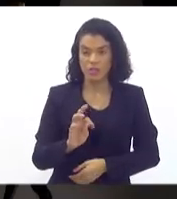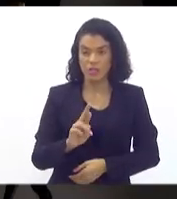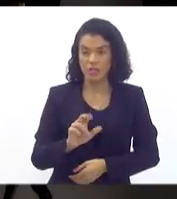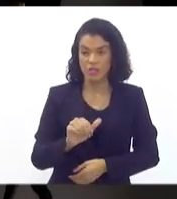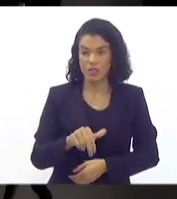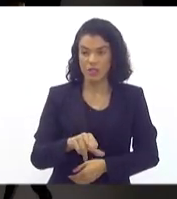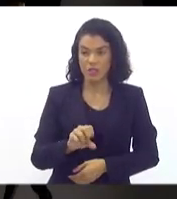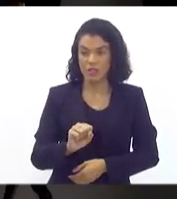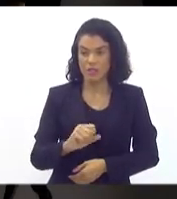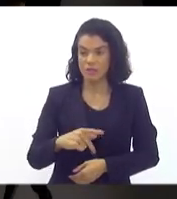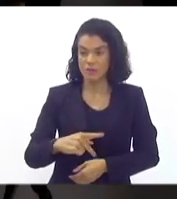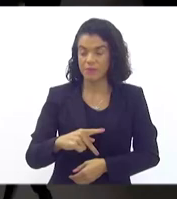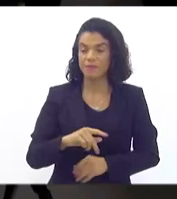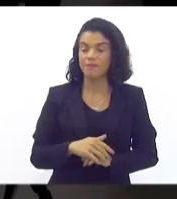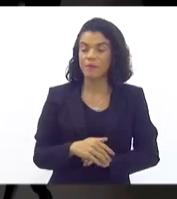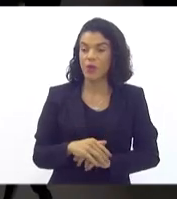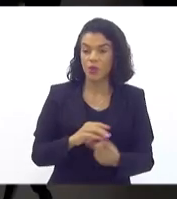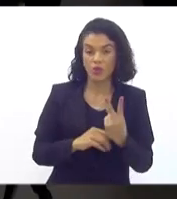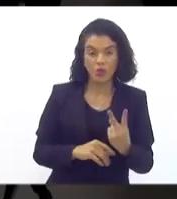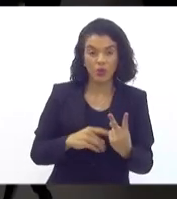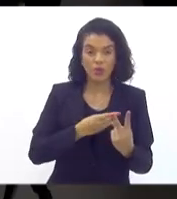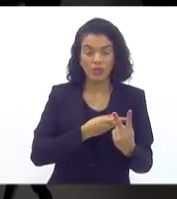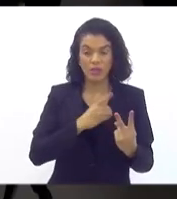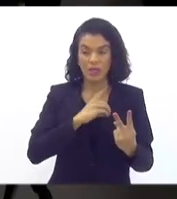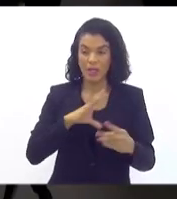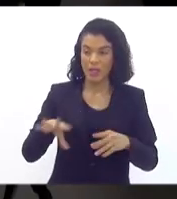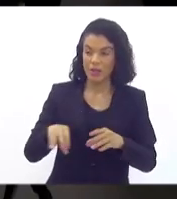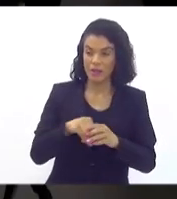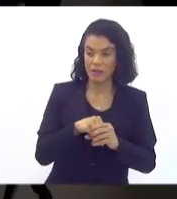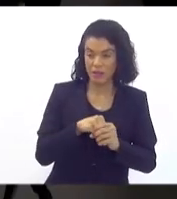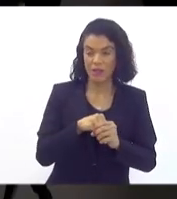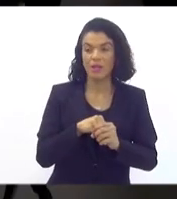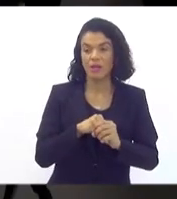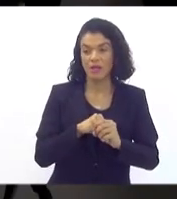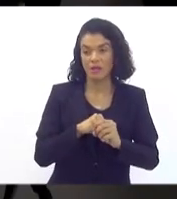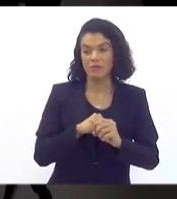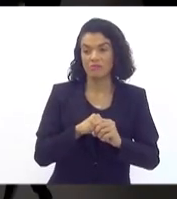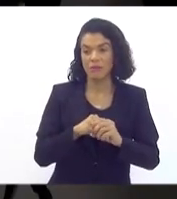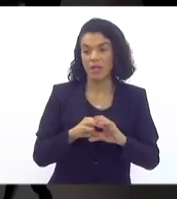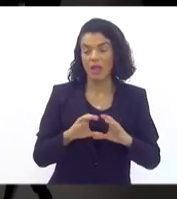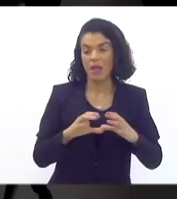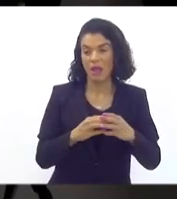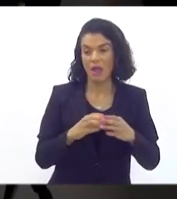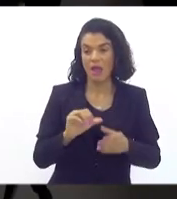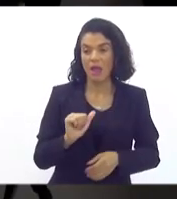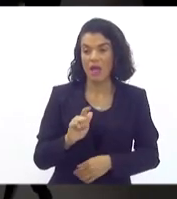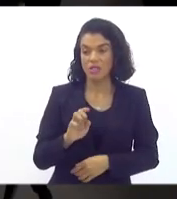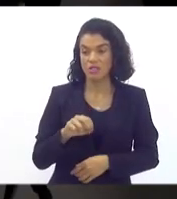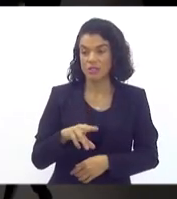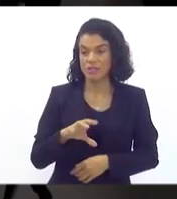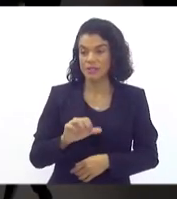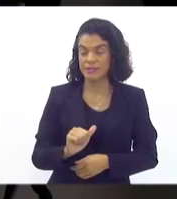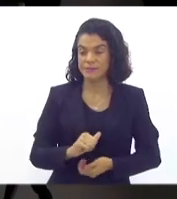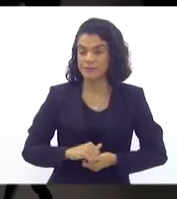o estado do Rio de Janeiro dois Delegados de polícia integrarem as respectivas agências Obrigado Presidente